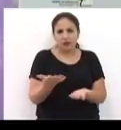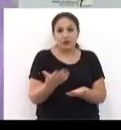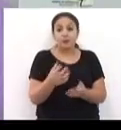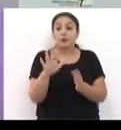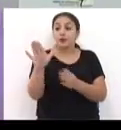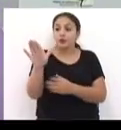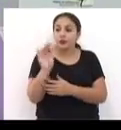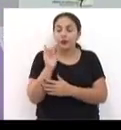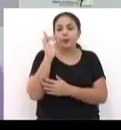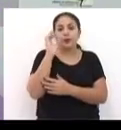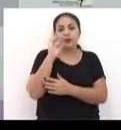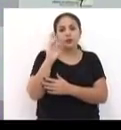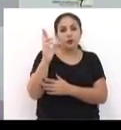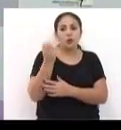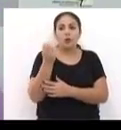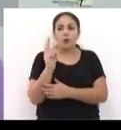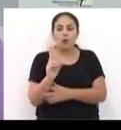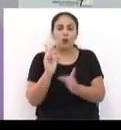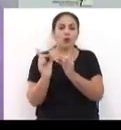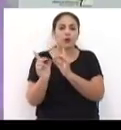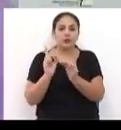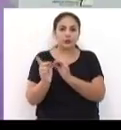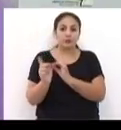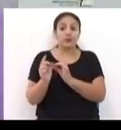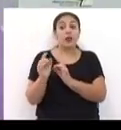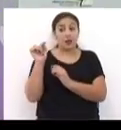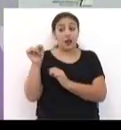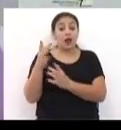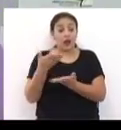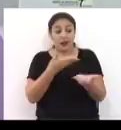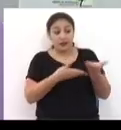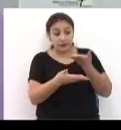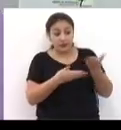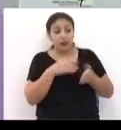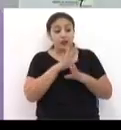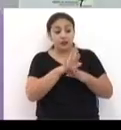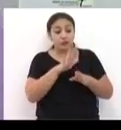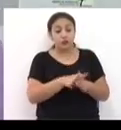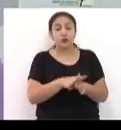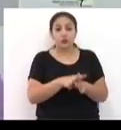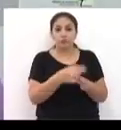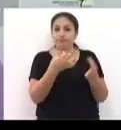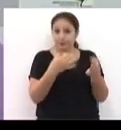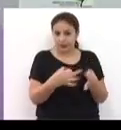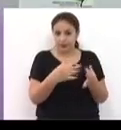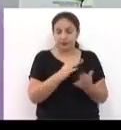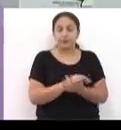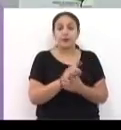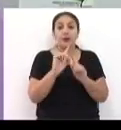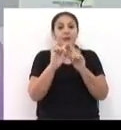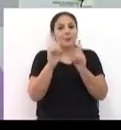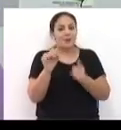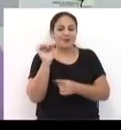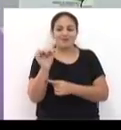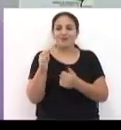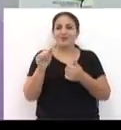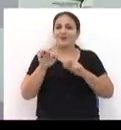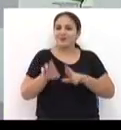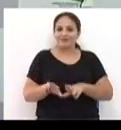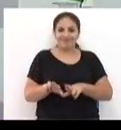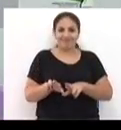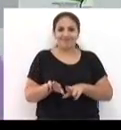diretora ou para uma coordenadora, que muitas vezes prestam um socorro exemplar, mas não são da